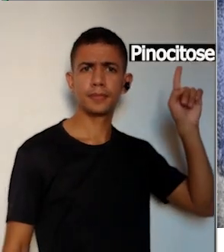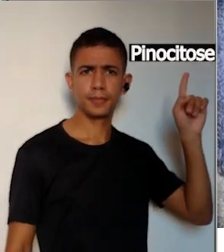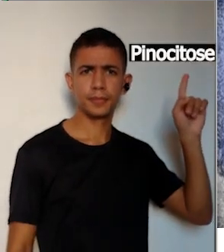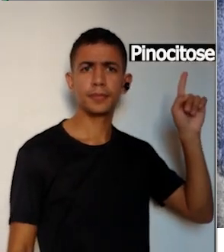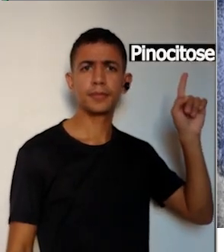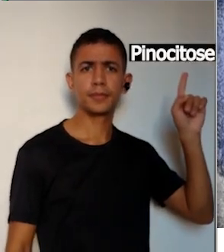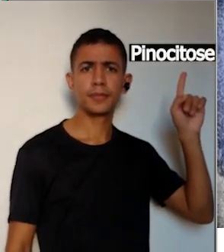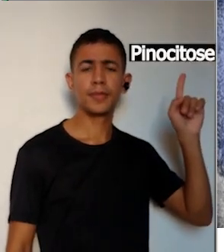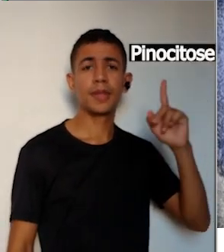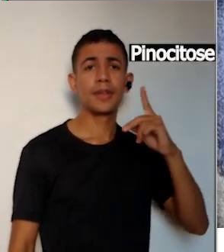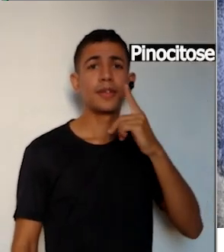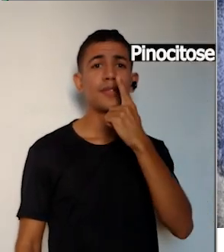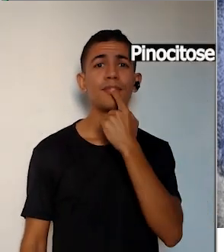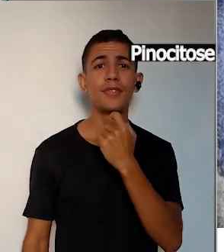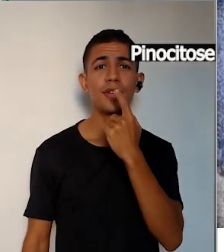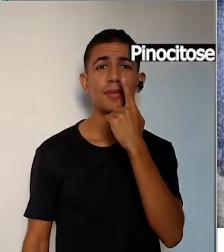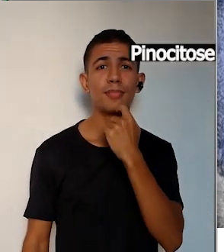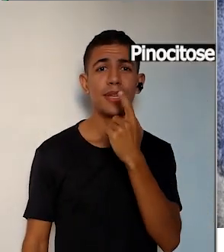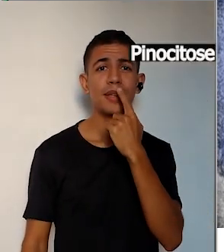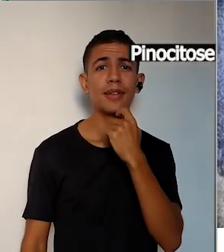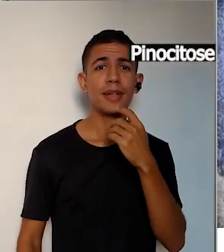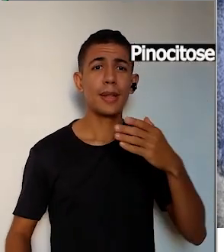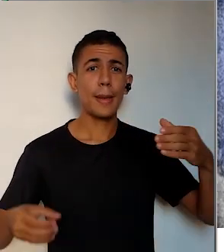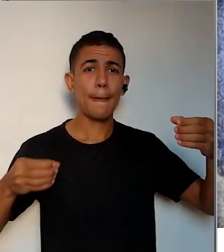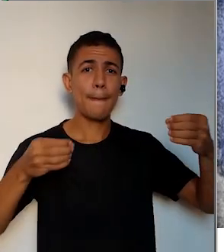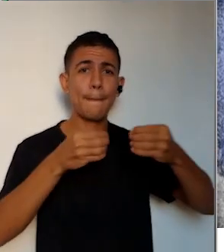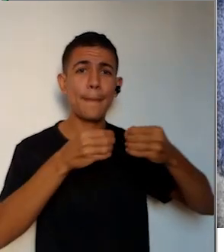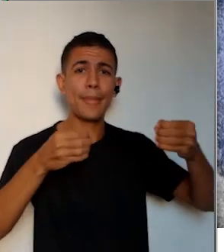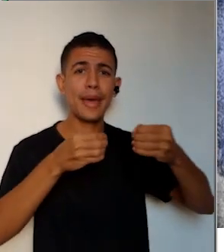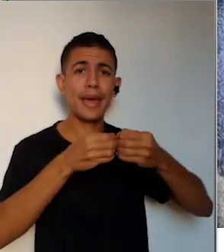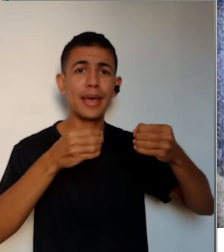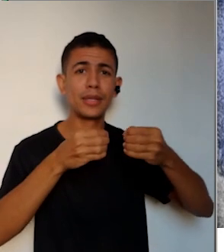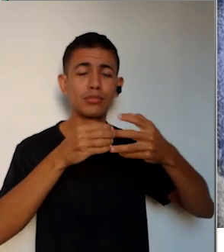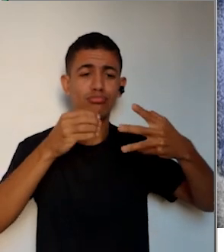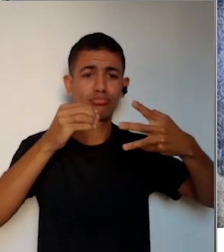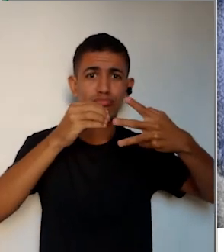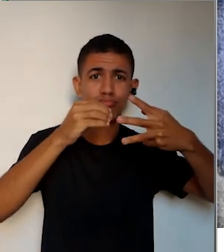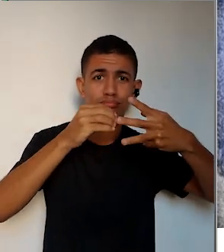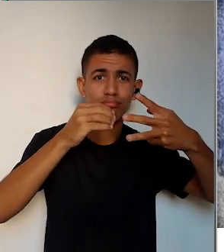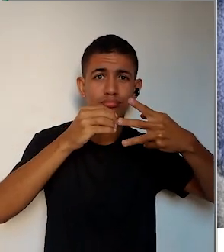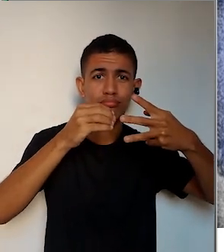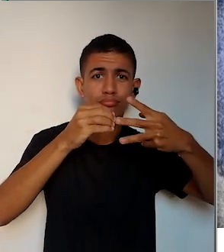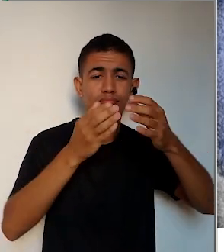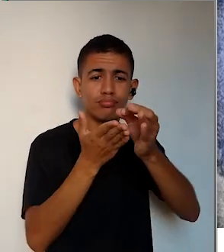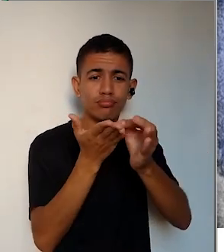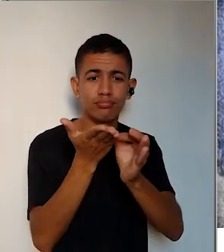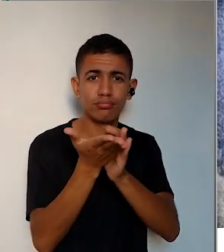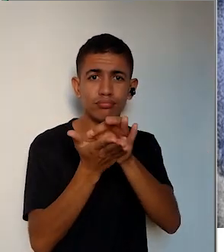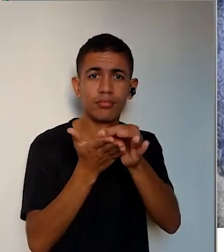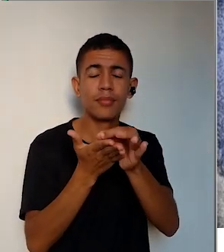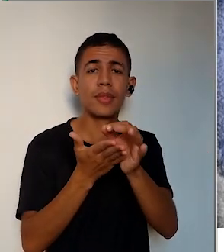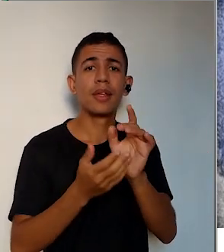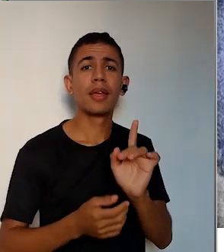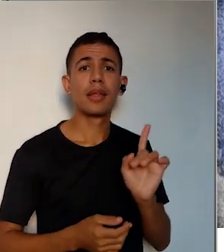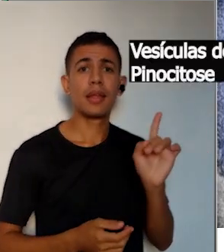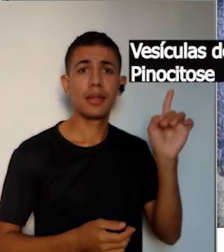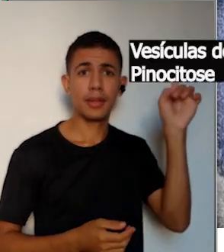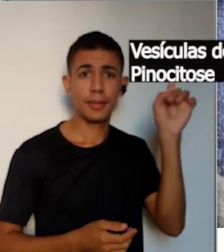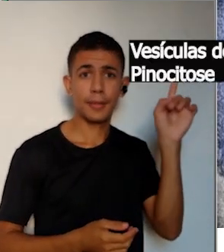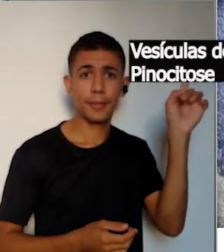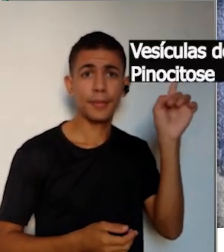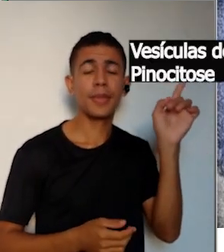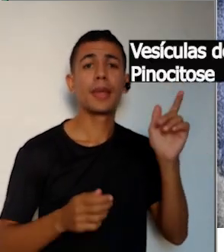pinocitose destacadas em vermelho, próximos à membrana celular destas células.